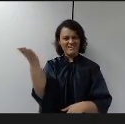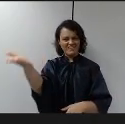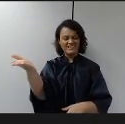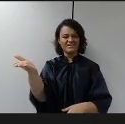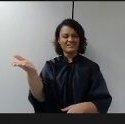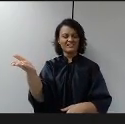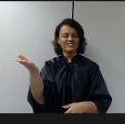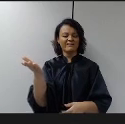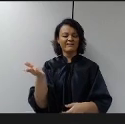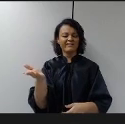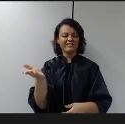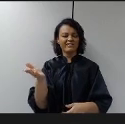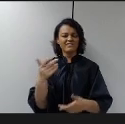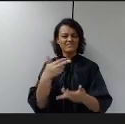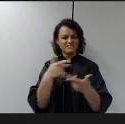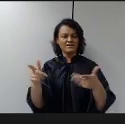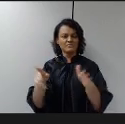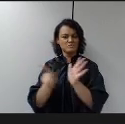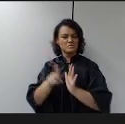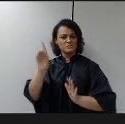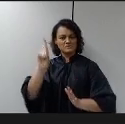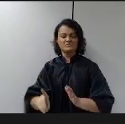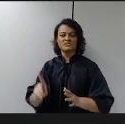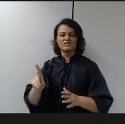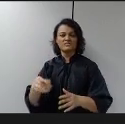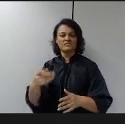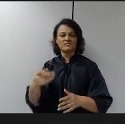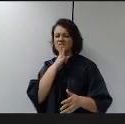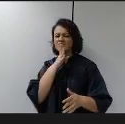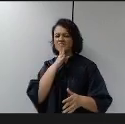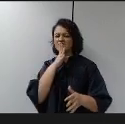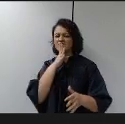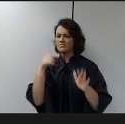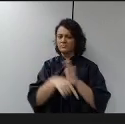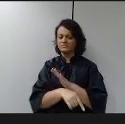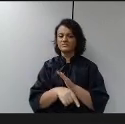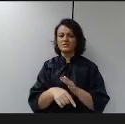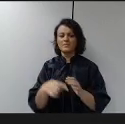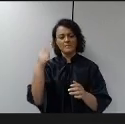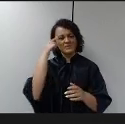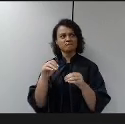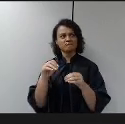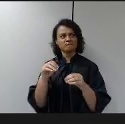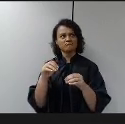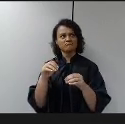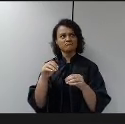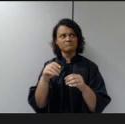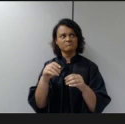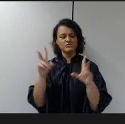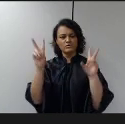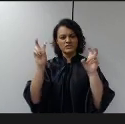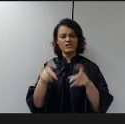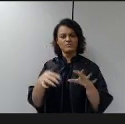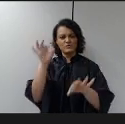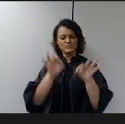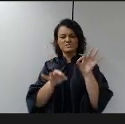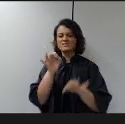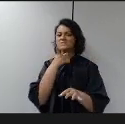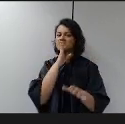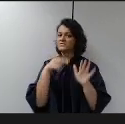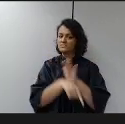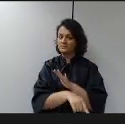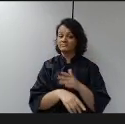questões do direito, notadamente na esfera de sua atuação, direito comercial. E,